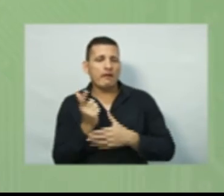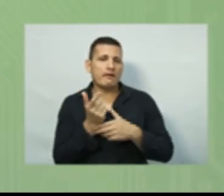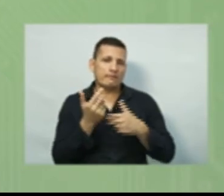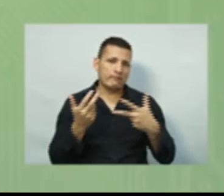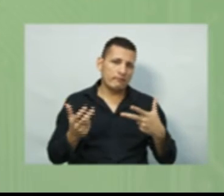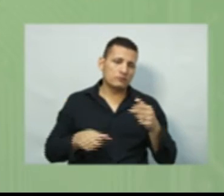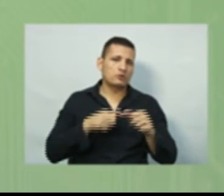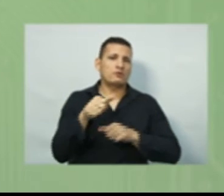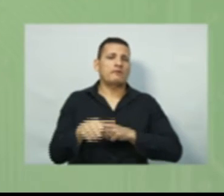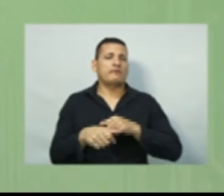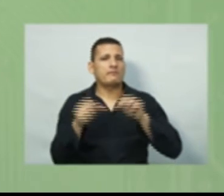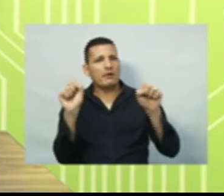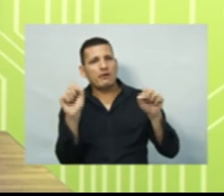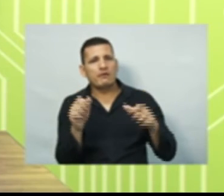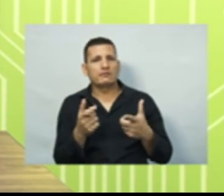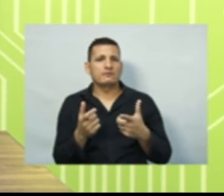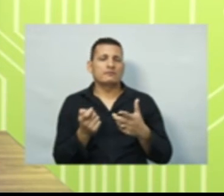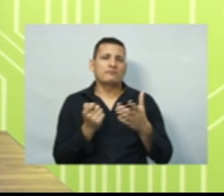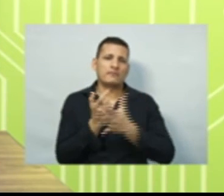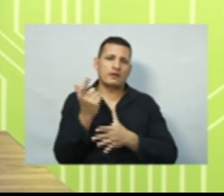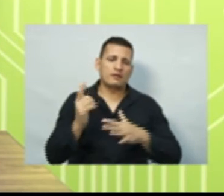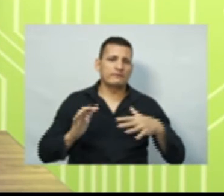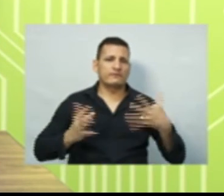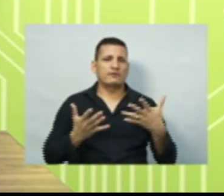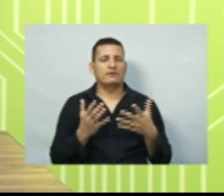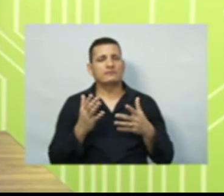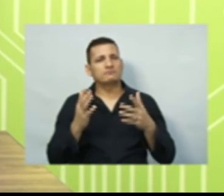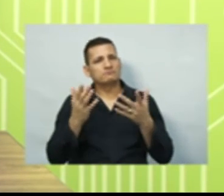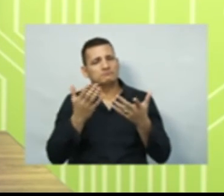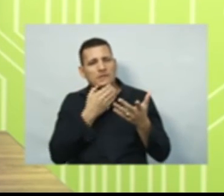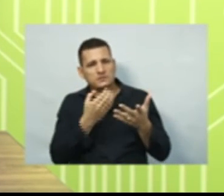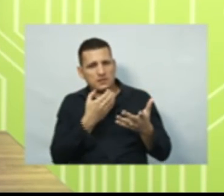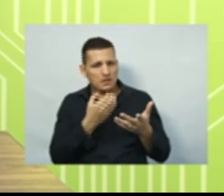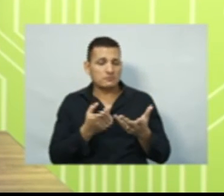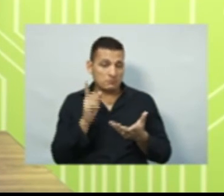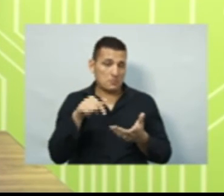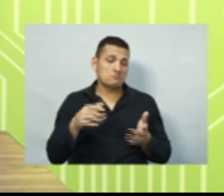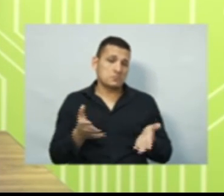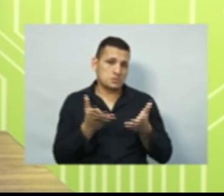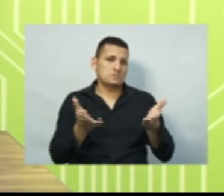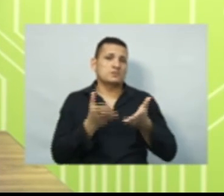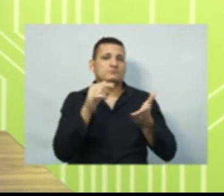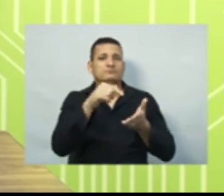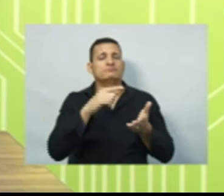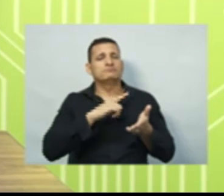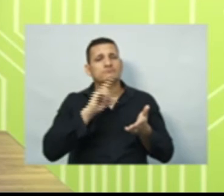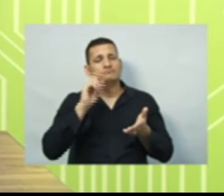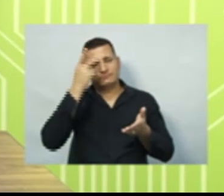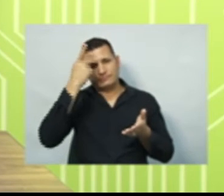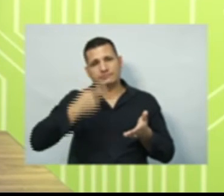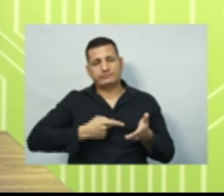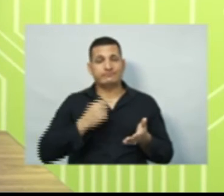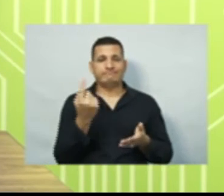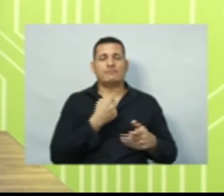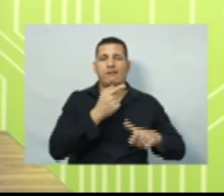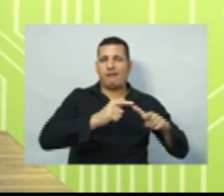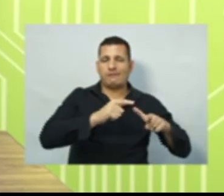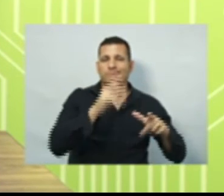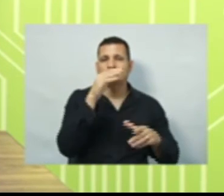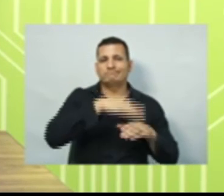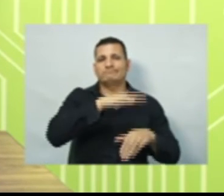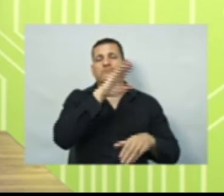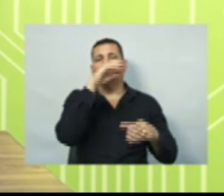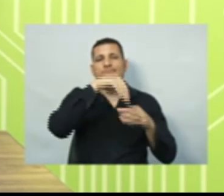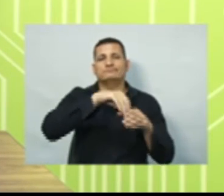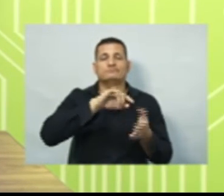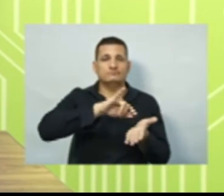de moto, pagar uma festa de final de ano para sua família. Então são motivações muito egoístas que nos levam a produzir mais dentro do capitalismo.